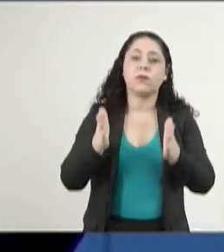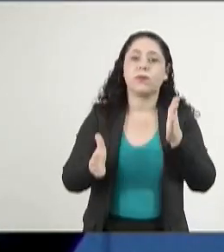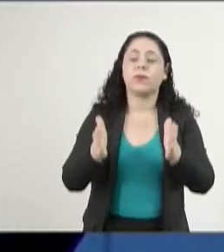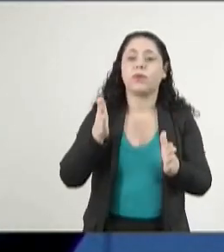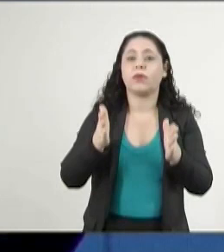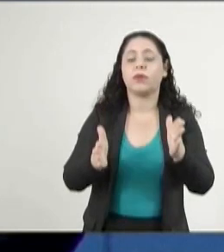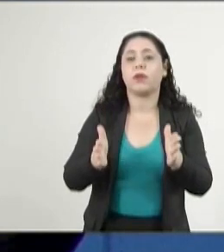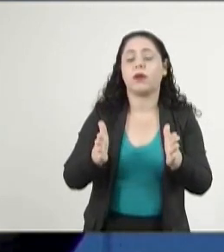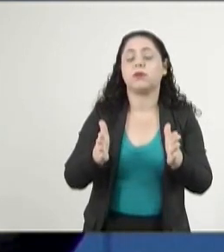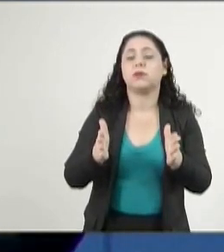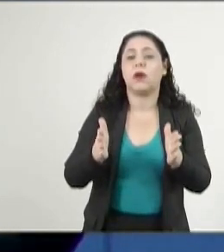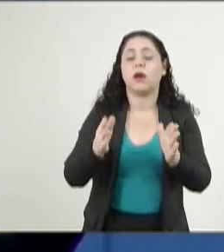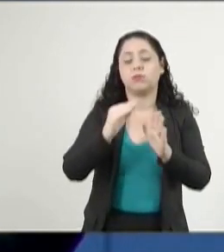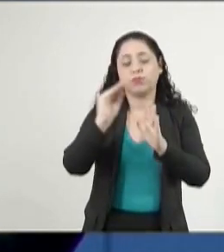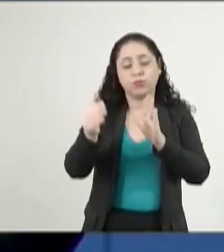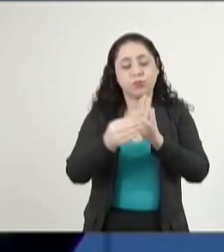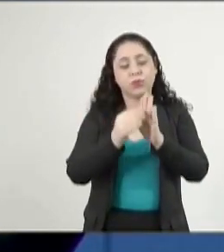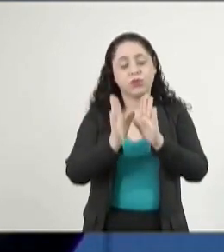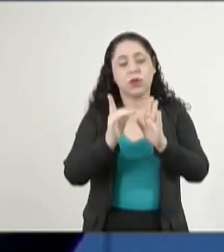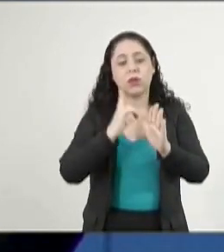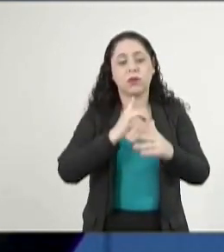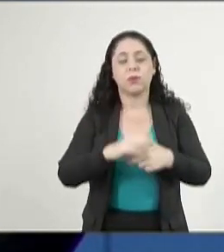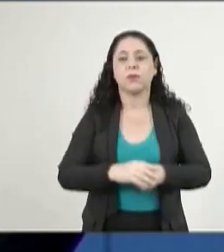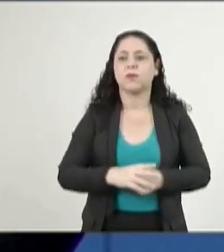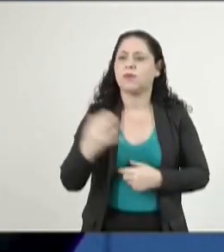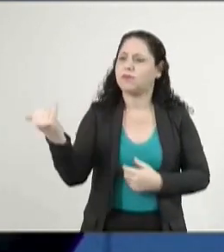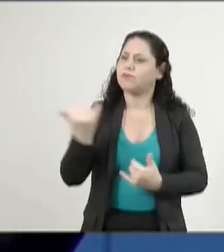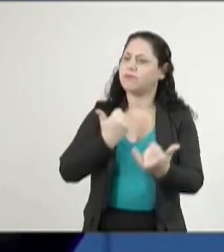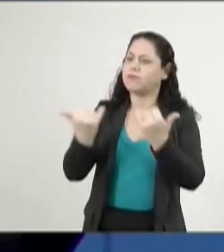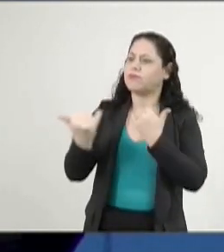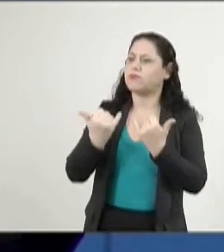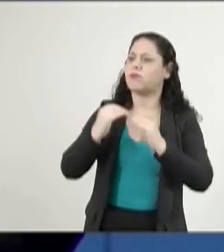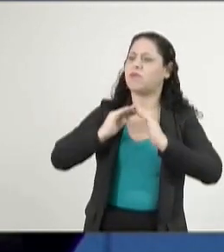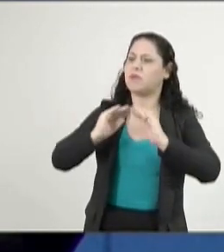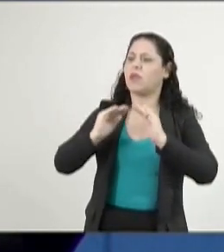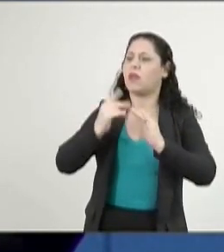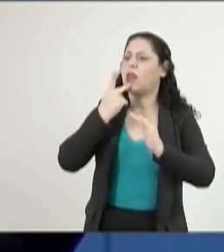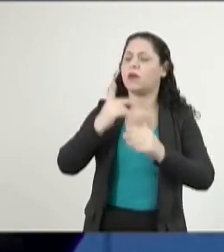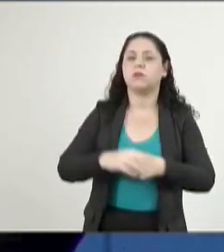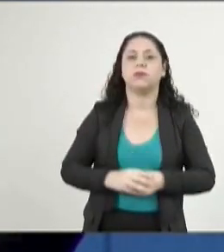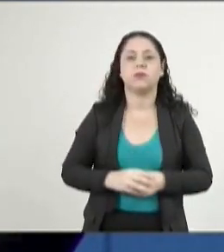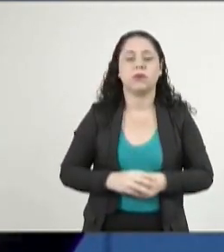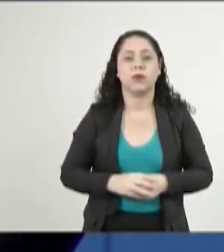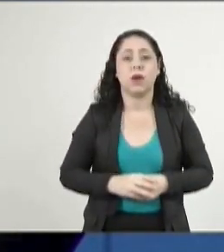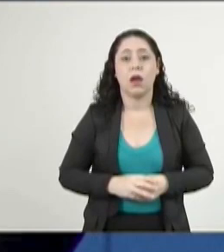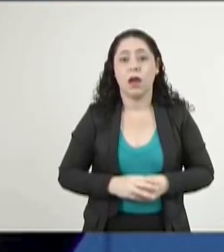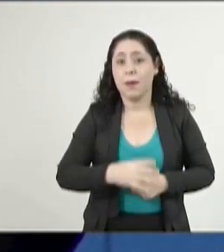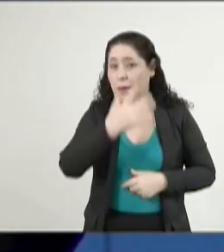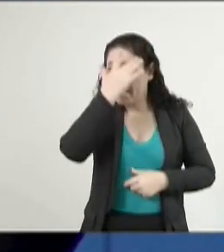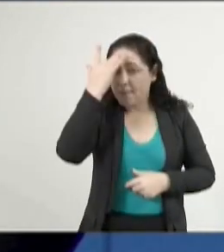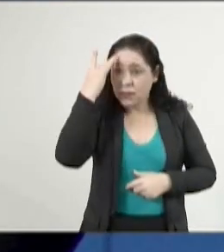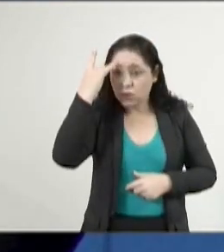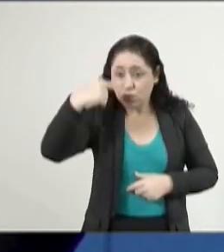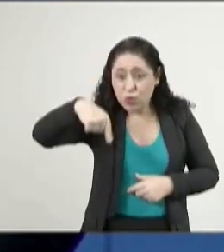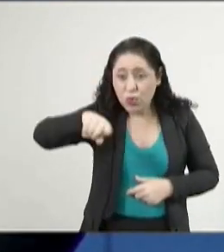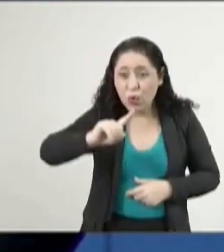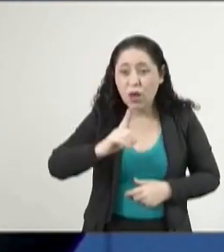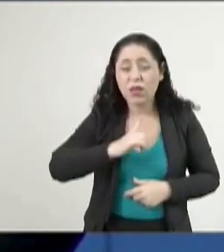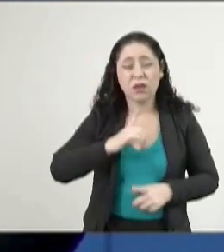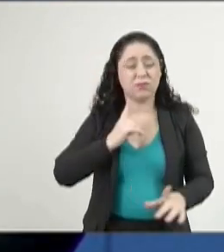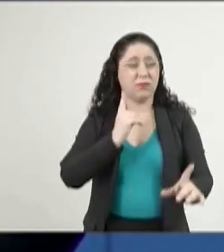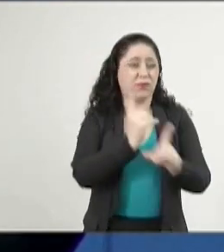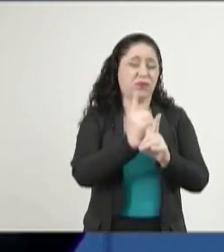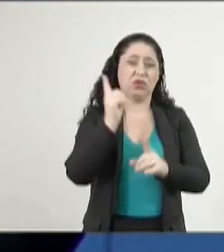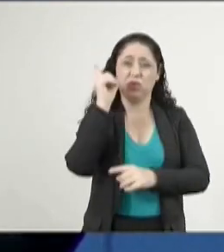do prazo fixado. Chegou ao nosso conhecimento, senhor presidente, que muitos cidadãos estão